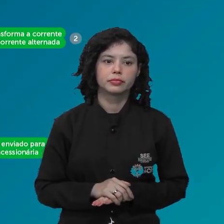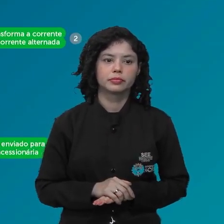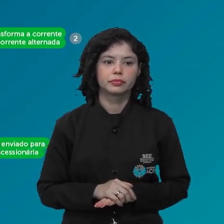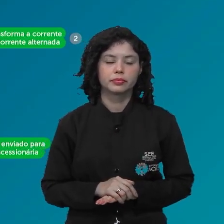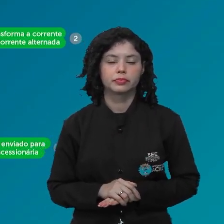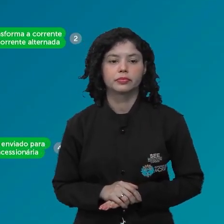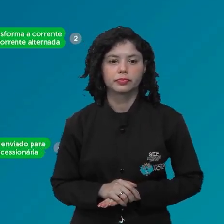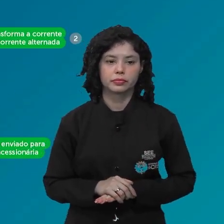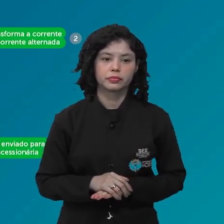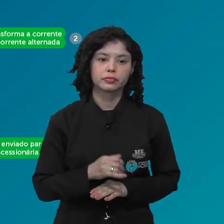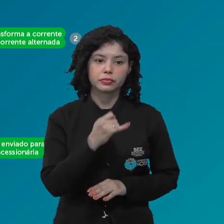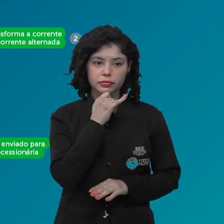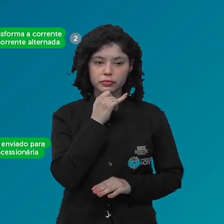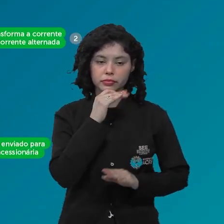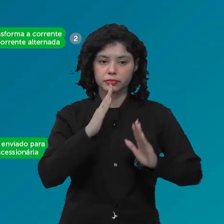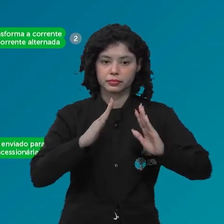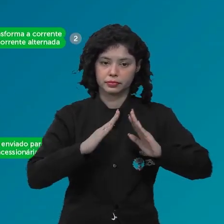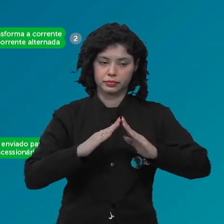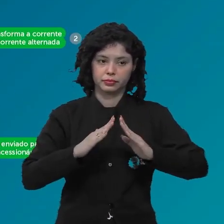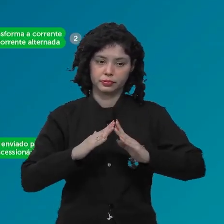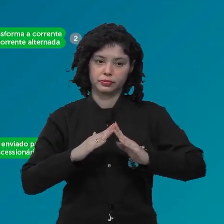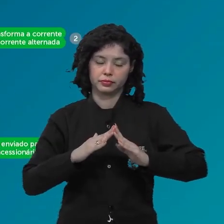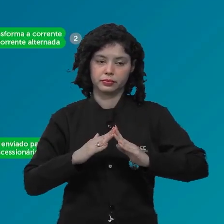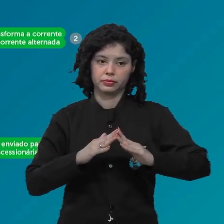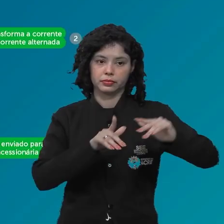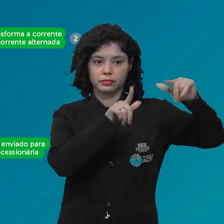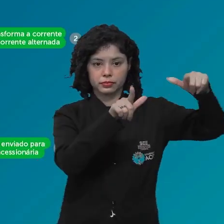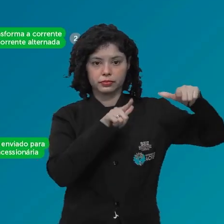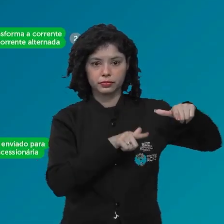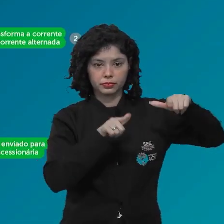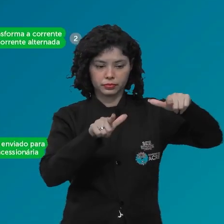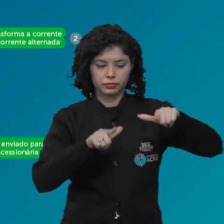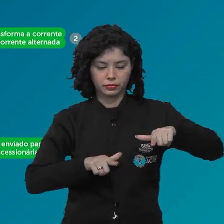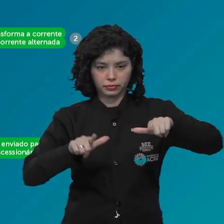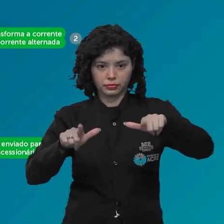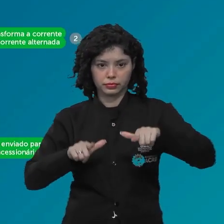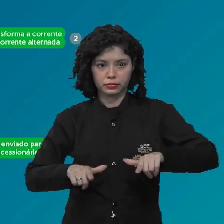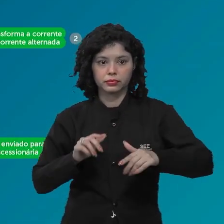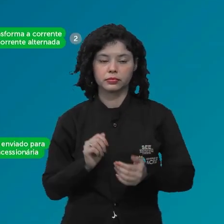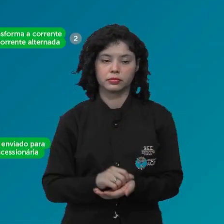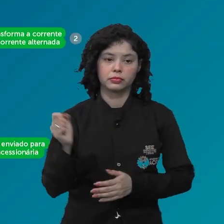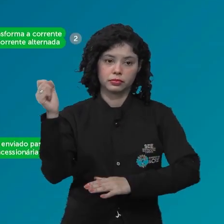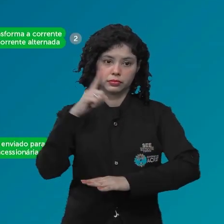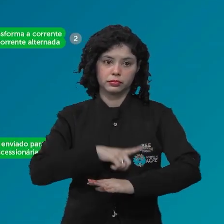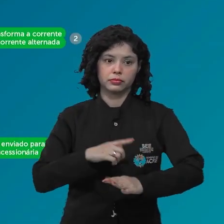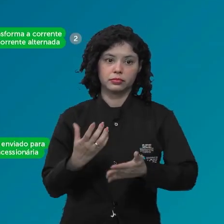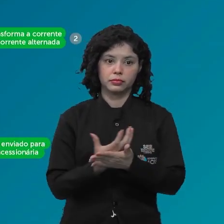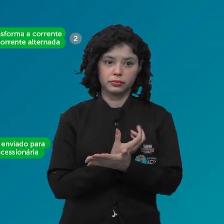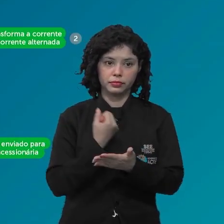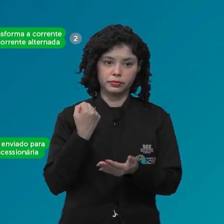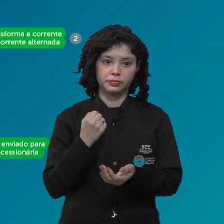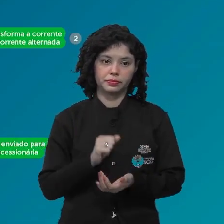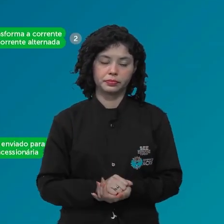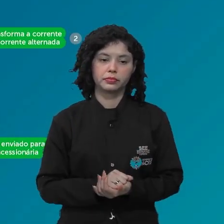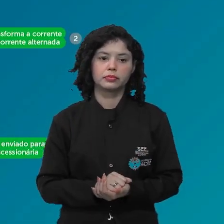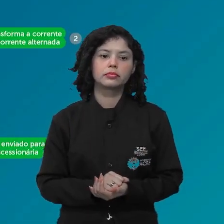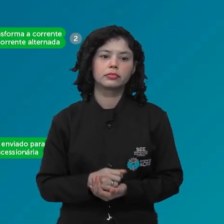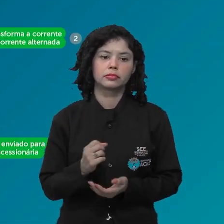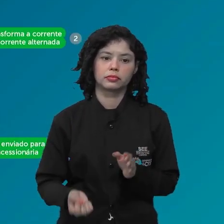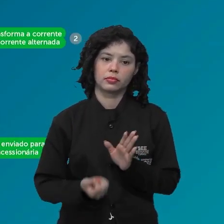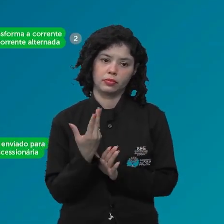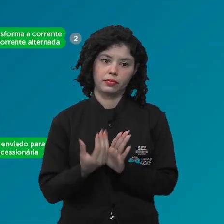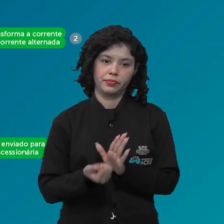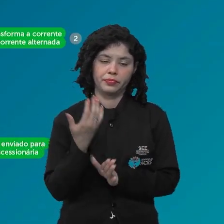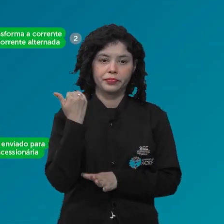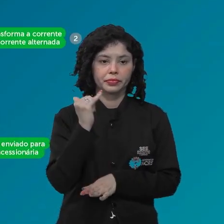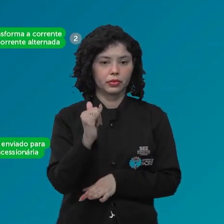gente tem ali uma casa, né, que tem ali as suas placas solares. Então, o sol vai irradiar, ele vai o quê? Vai criar